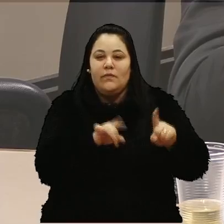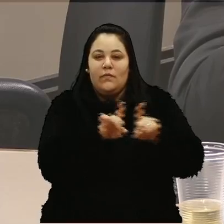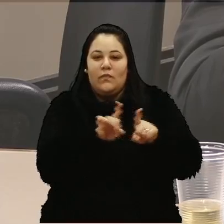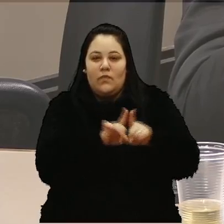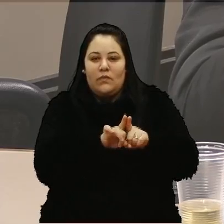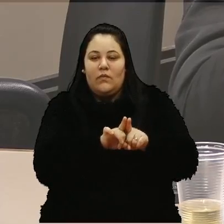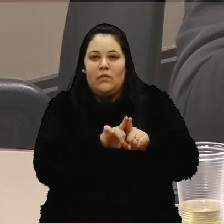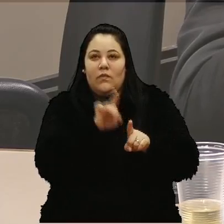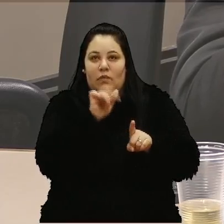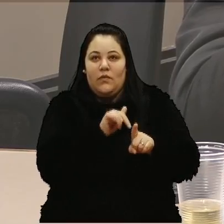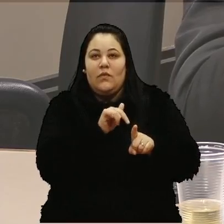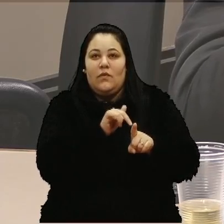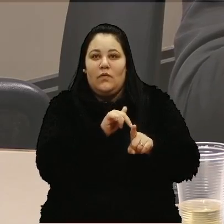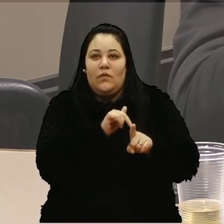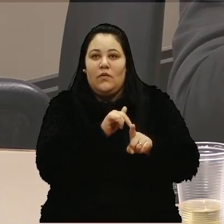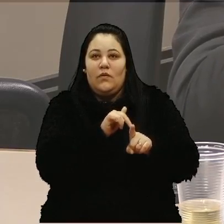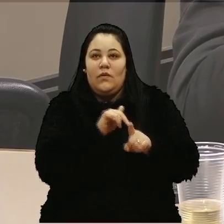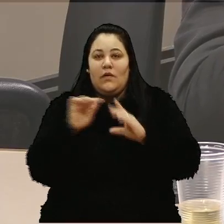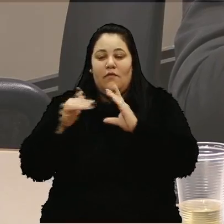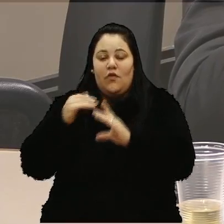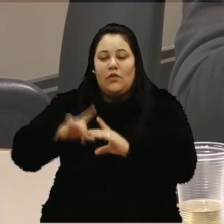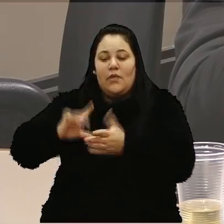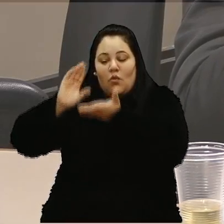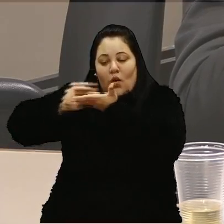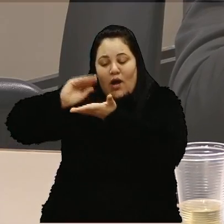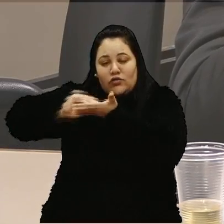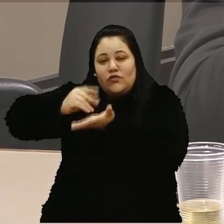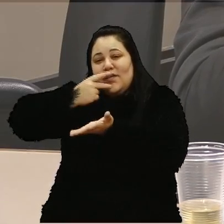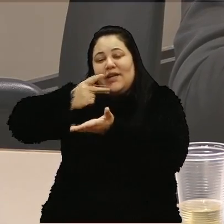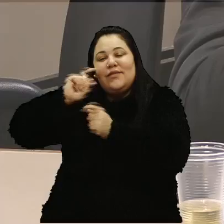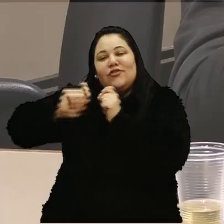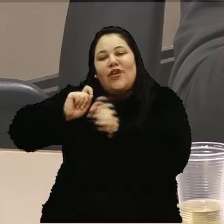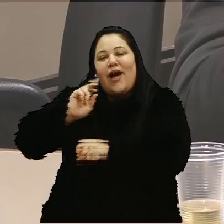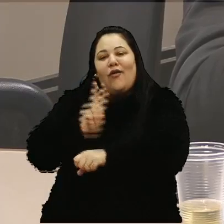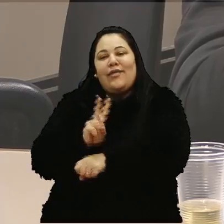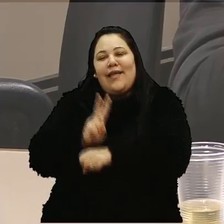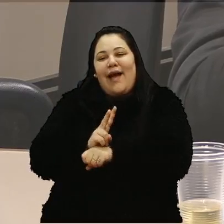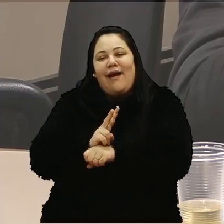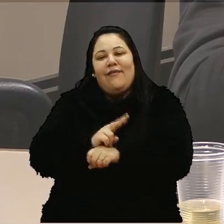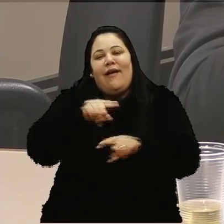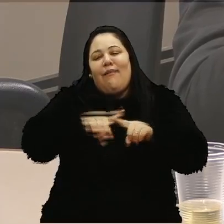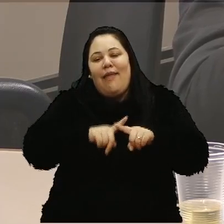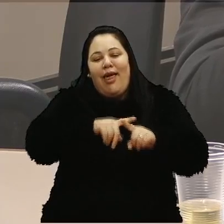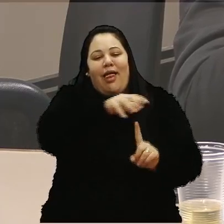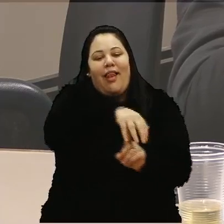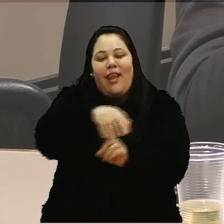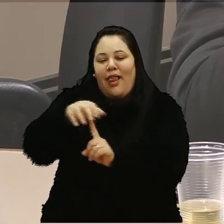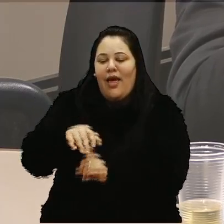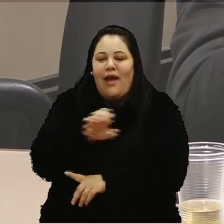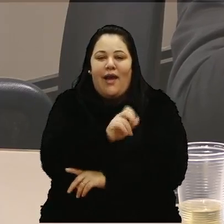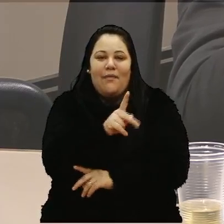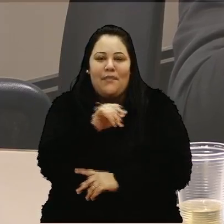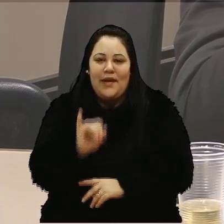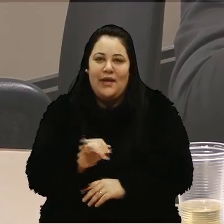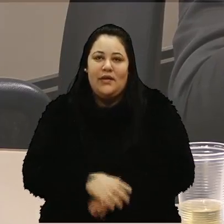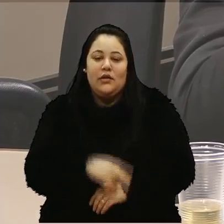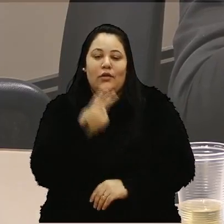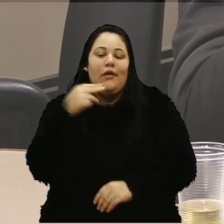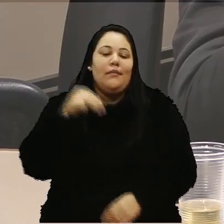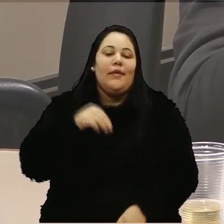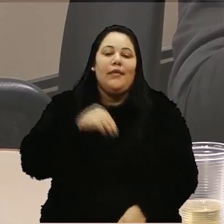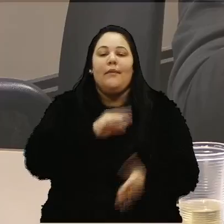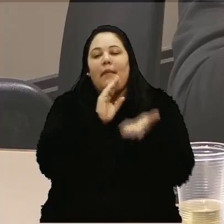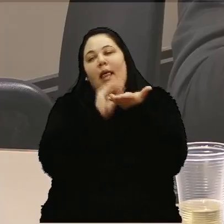que me mandou um áudio ali, falando que eles já cuidavam das praças, dos parques, das escolas, dos EPIs, 2 minutos de áudio, que ele